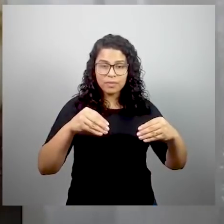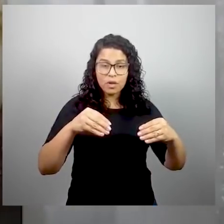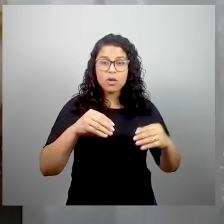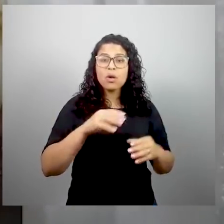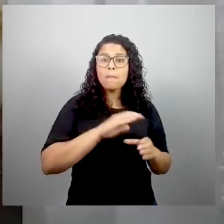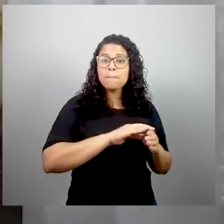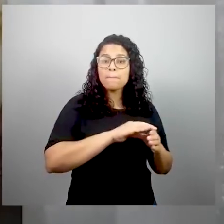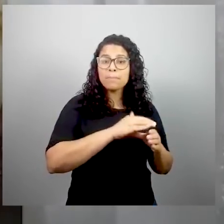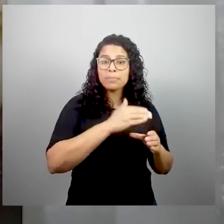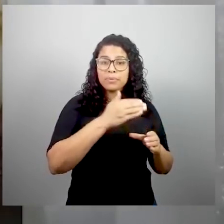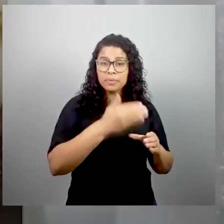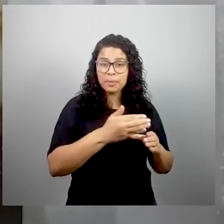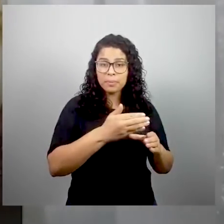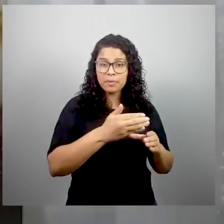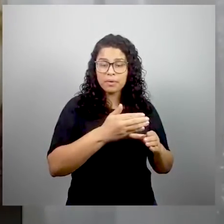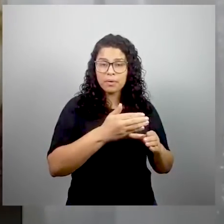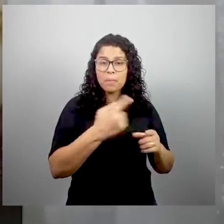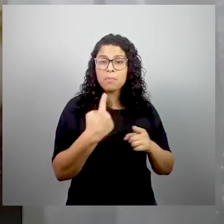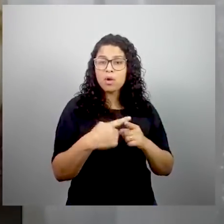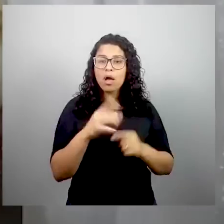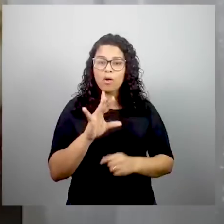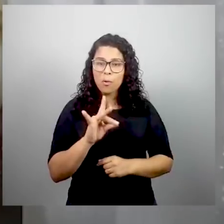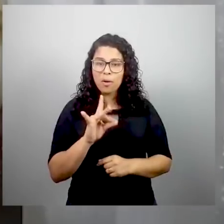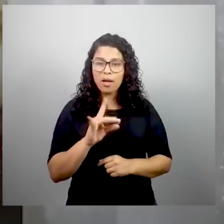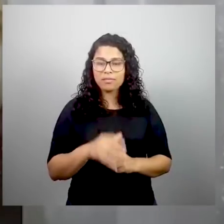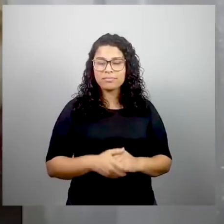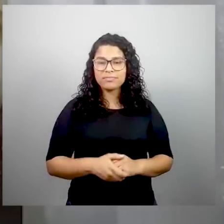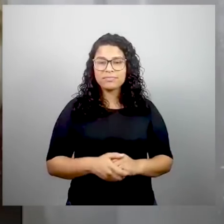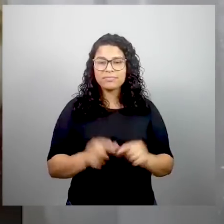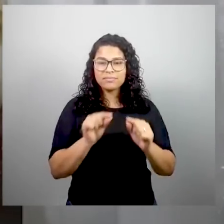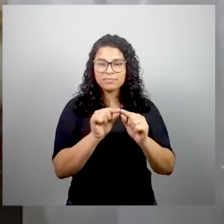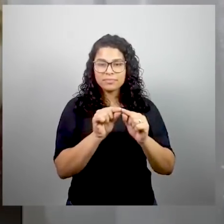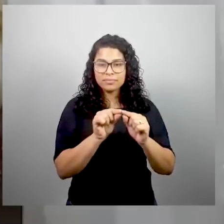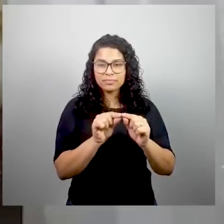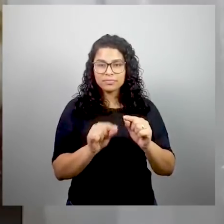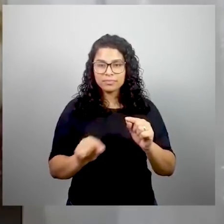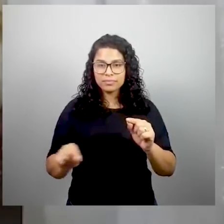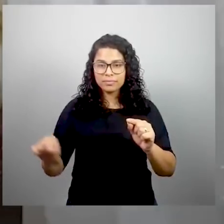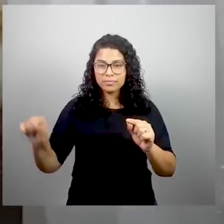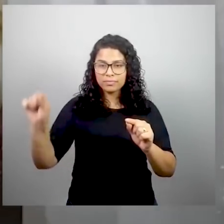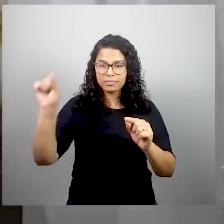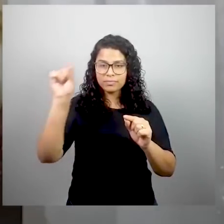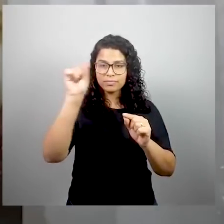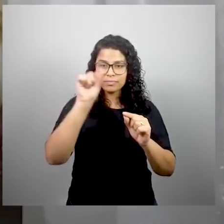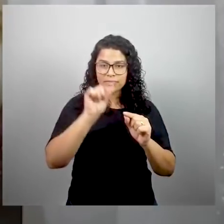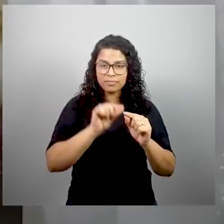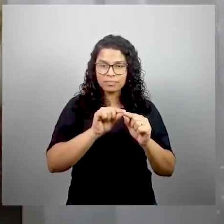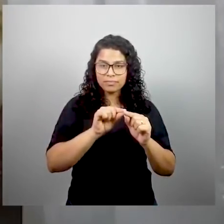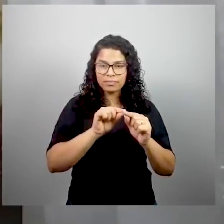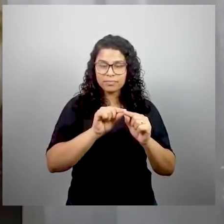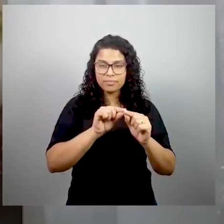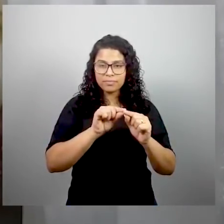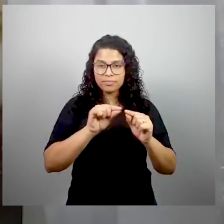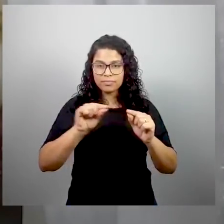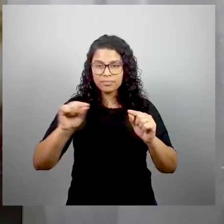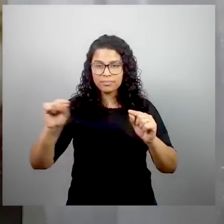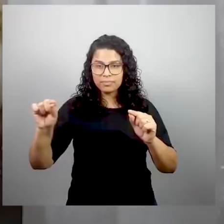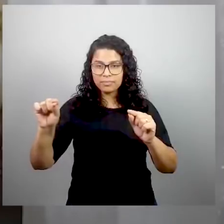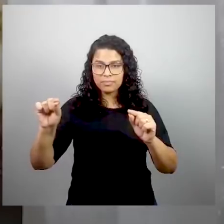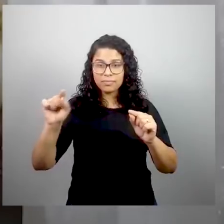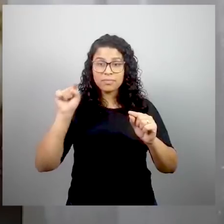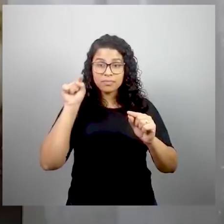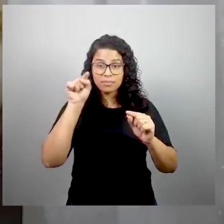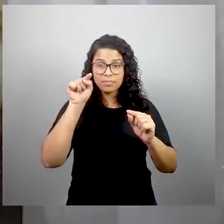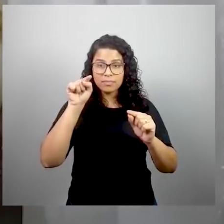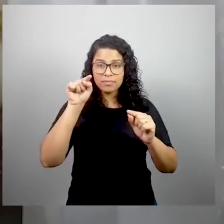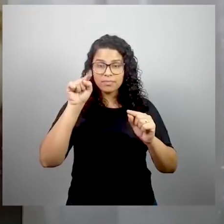de pote que já não se usa mais. Irão dividir entre o dia e a noite, e aí vocês vão colar na parte do